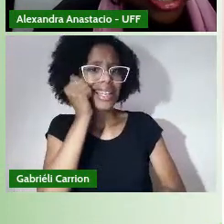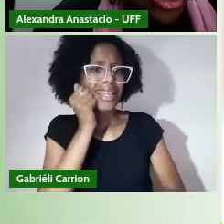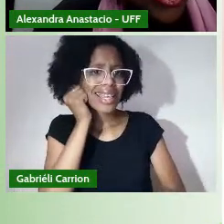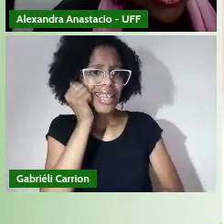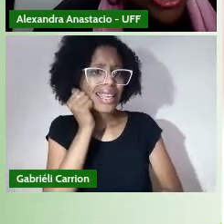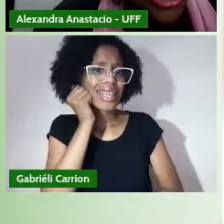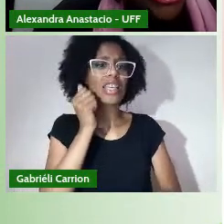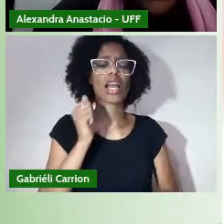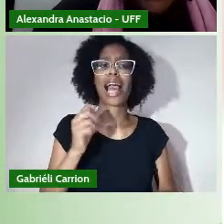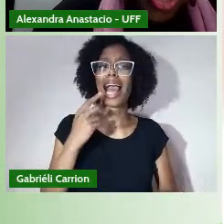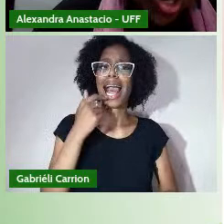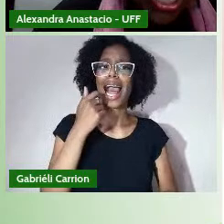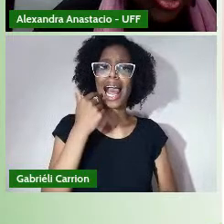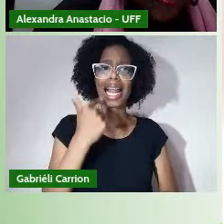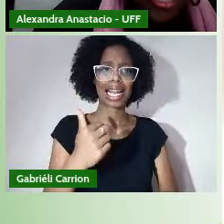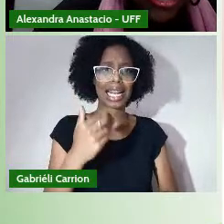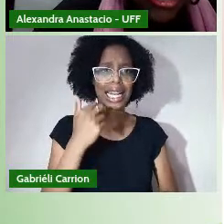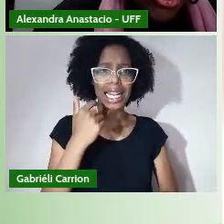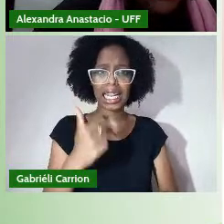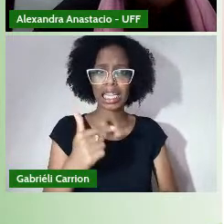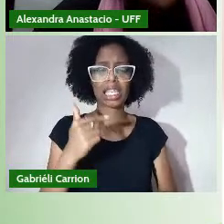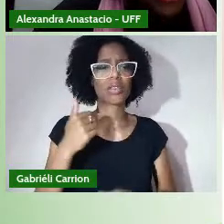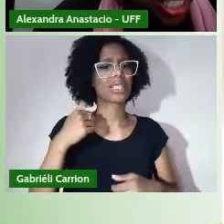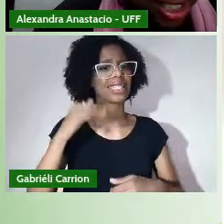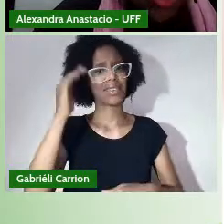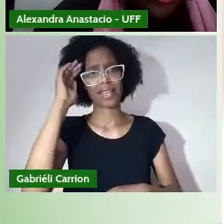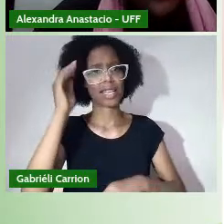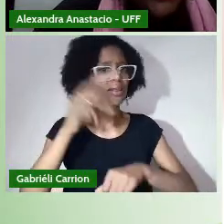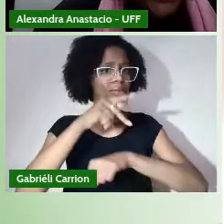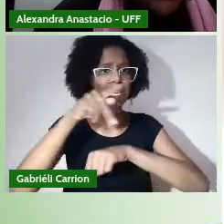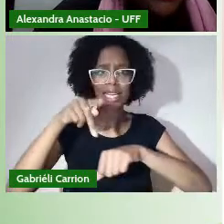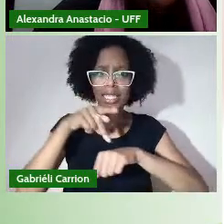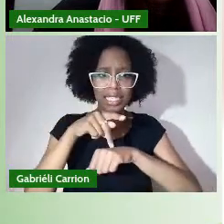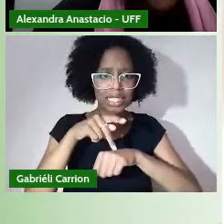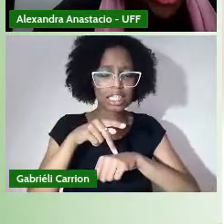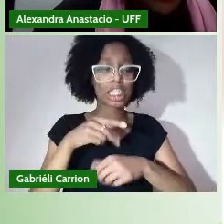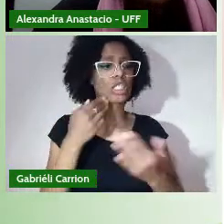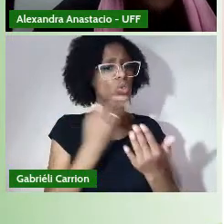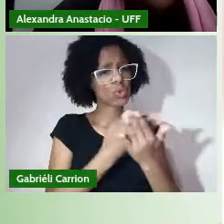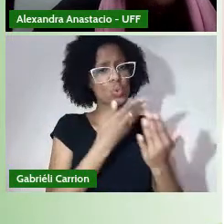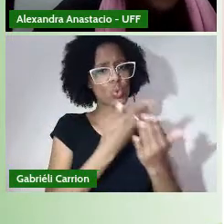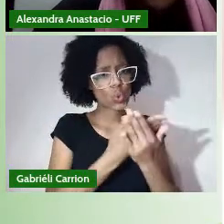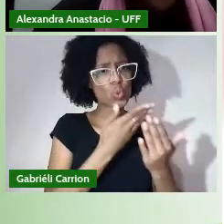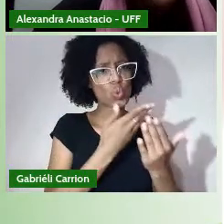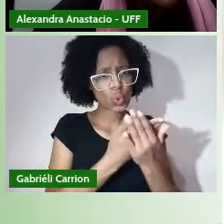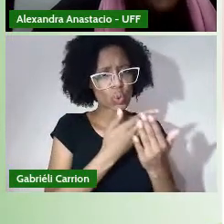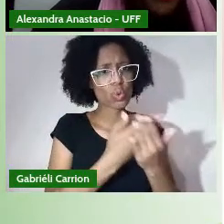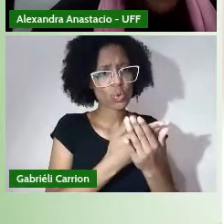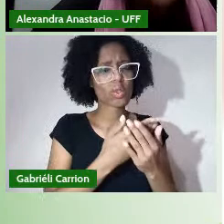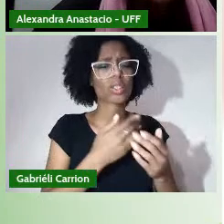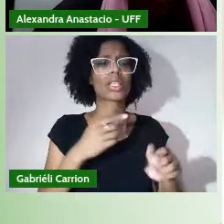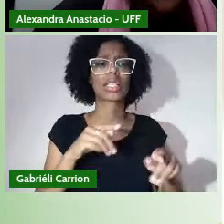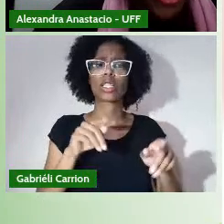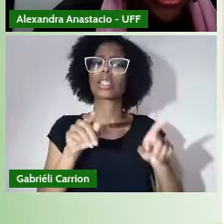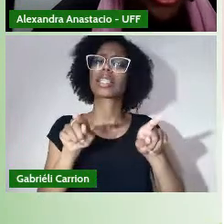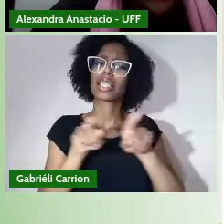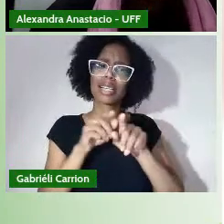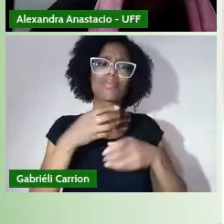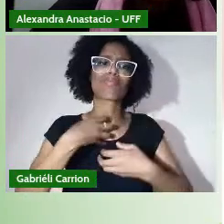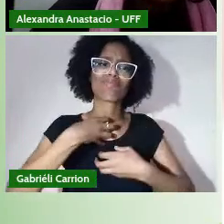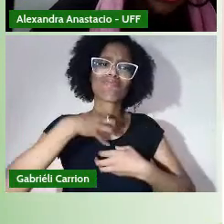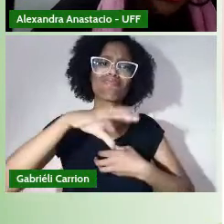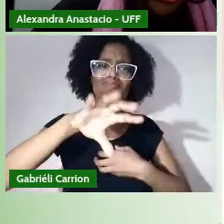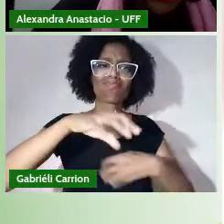nossa língua, que estão aqui no país e que estão estudando, e que nós precisamos ter empatia para entender